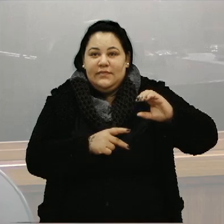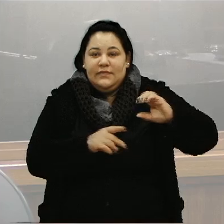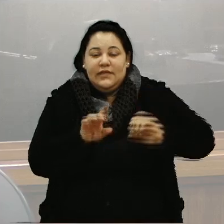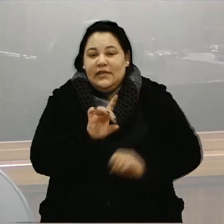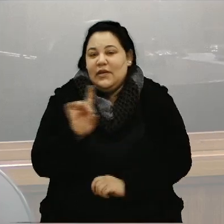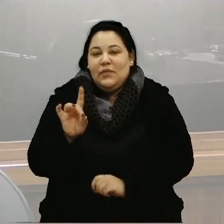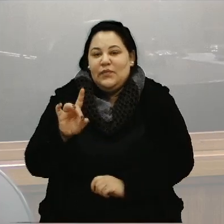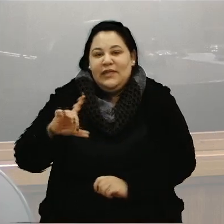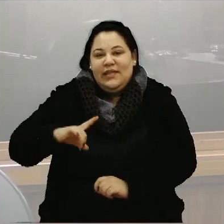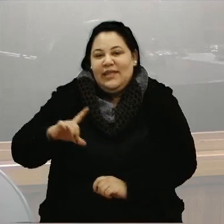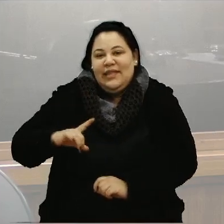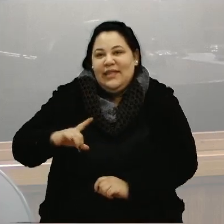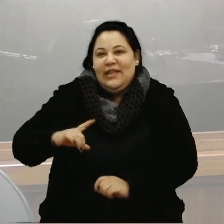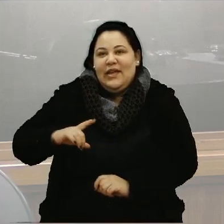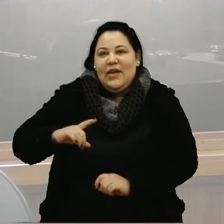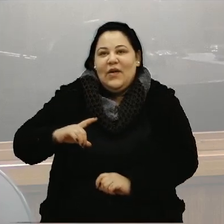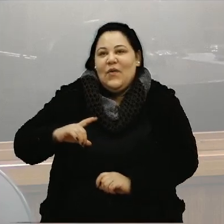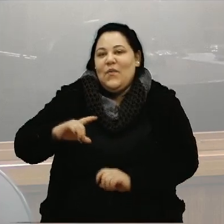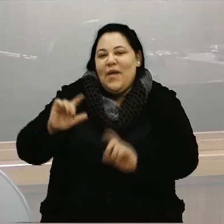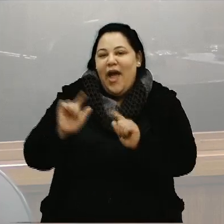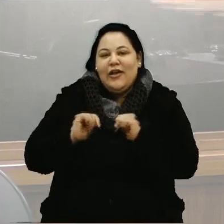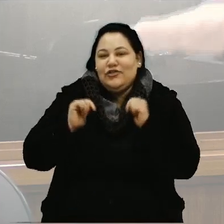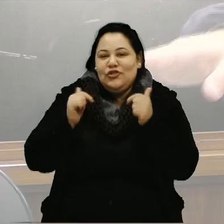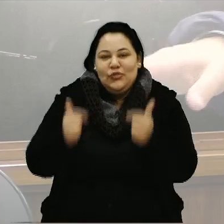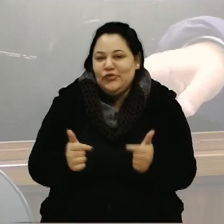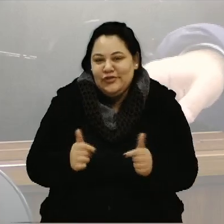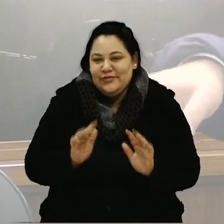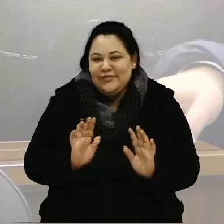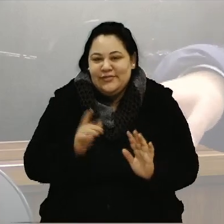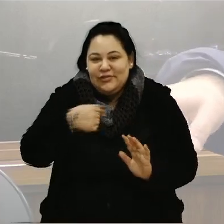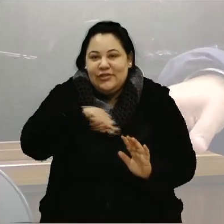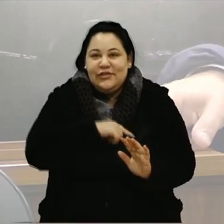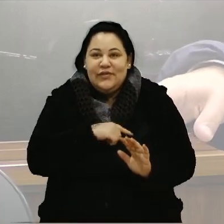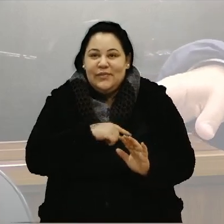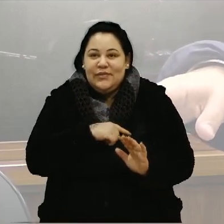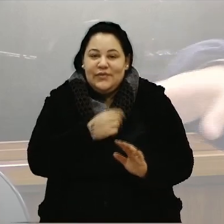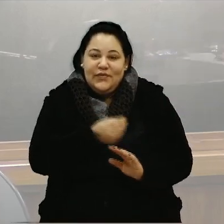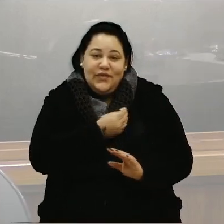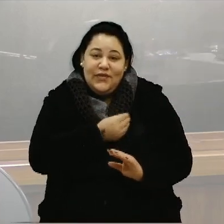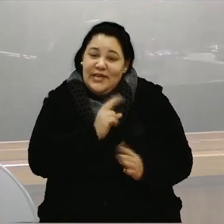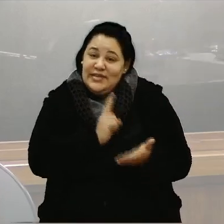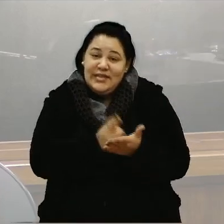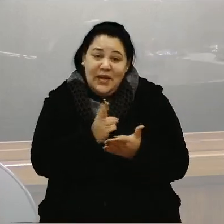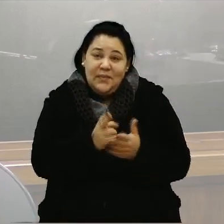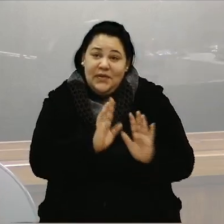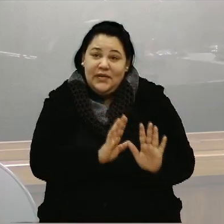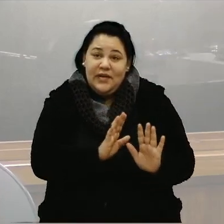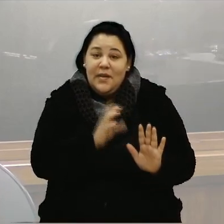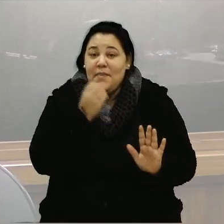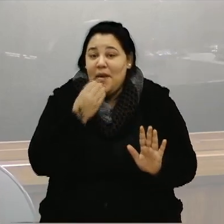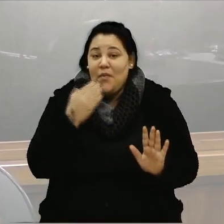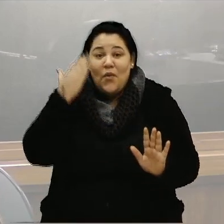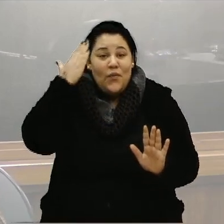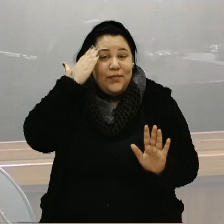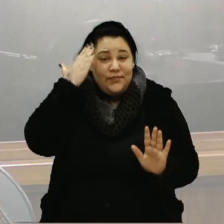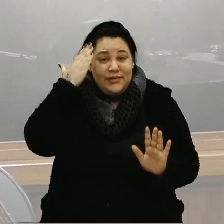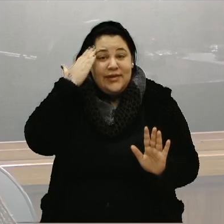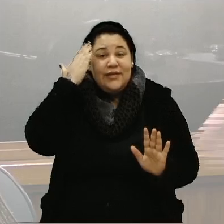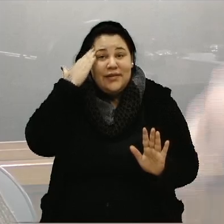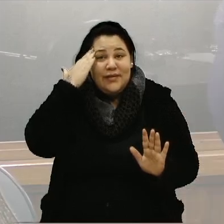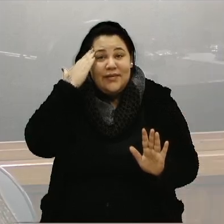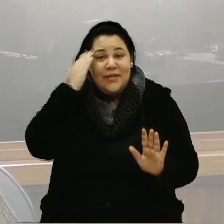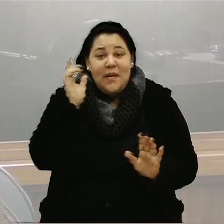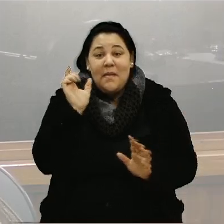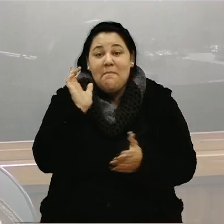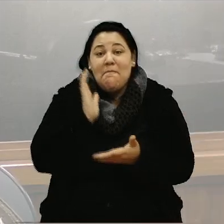não bancarem e não centralizarem aquilo que precisa ser bancado, nós vamos viver nisso aí sempre. E para bom entendedor, meia palavra